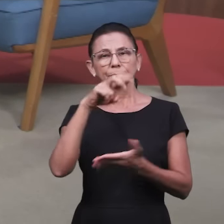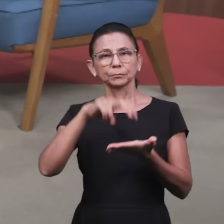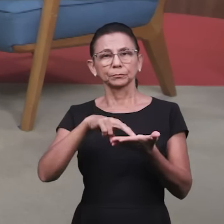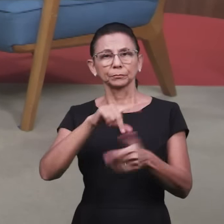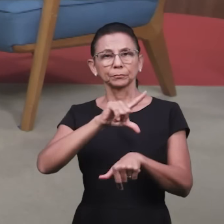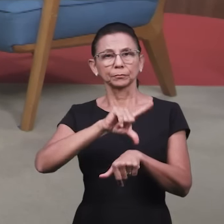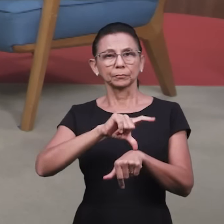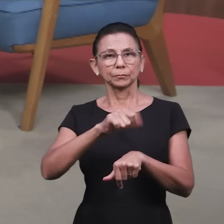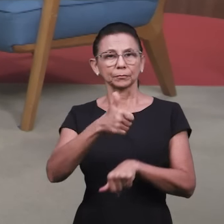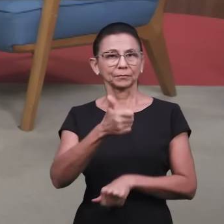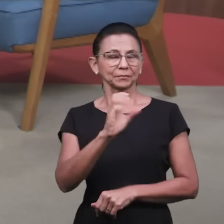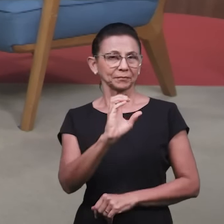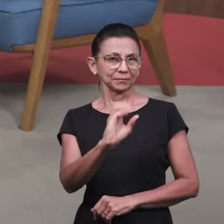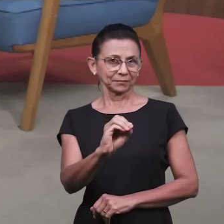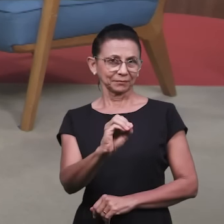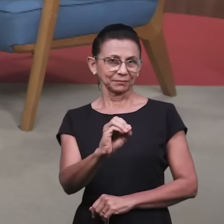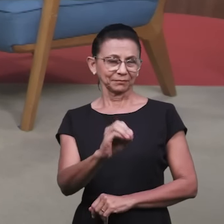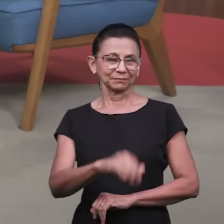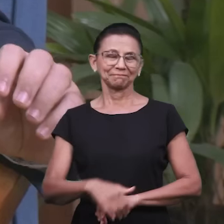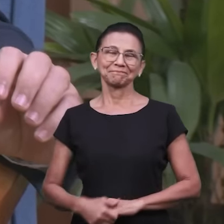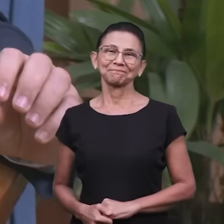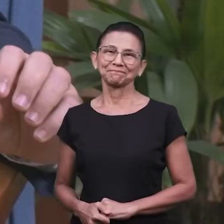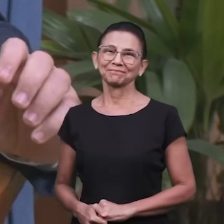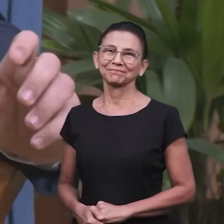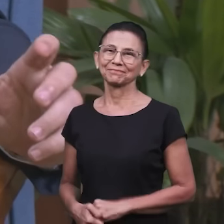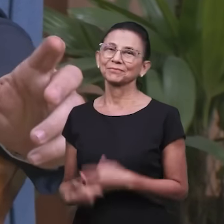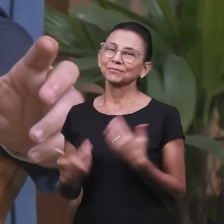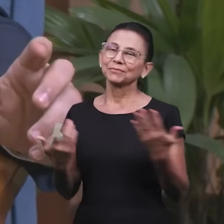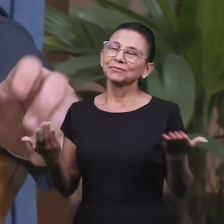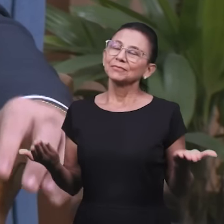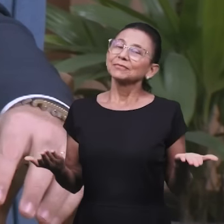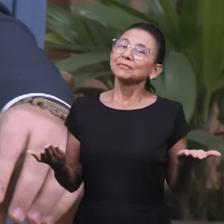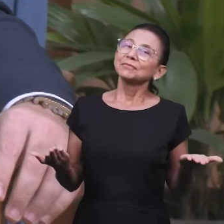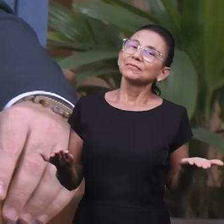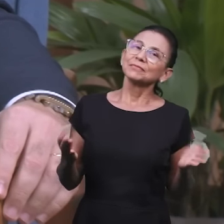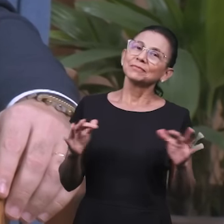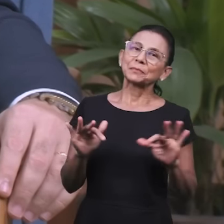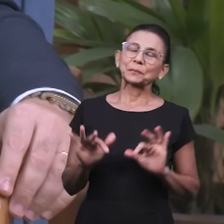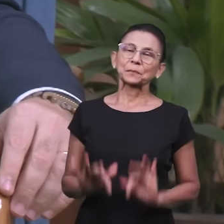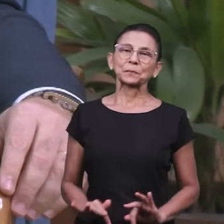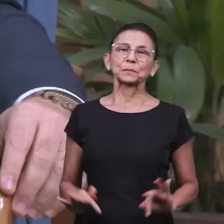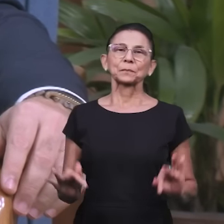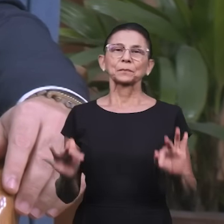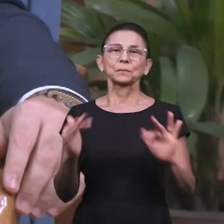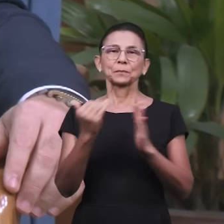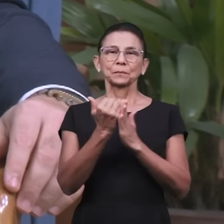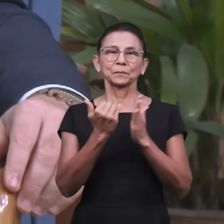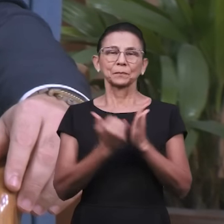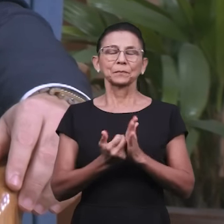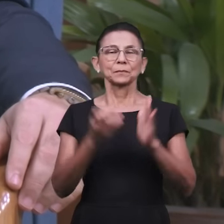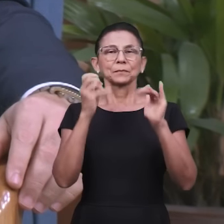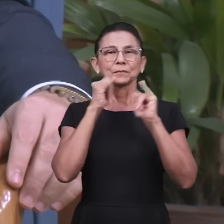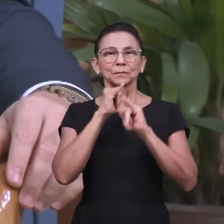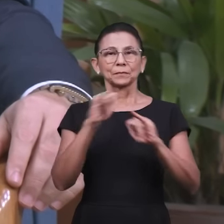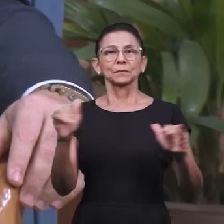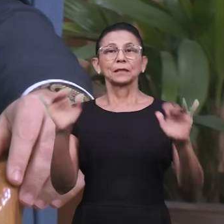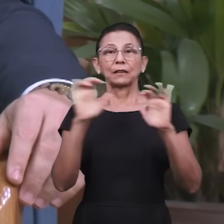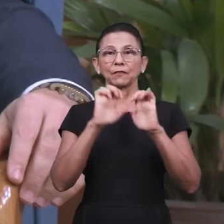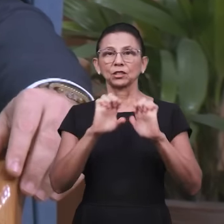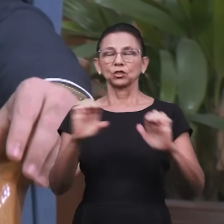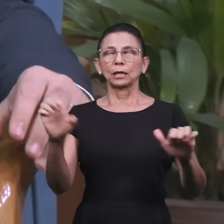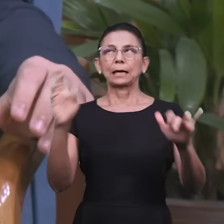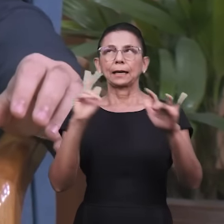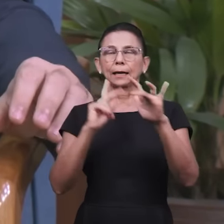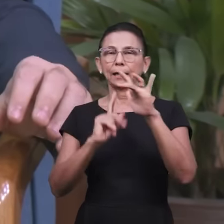você não pode perder, tá certo? E assim chegamos ao final desta edição do programa Anunciando o Evangelho